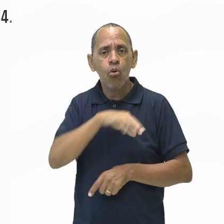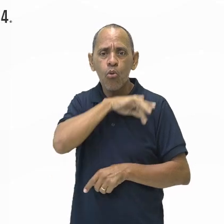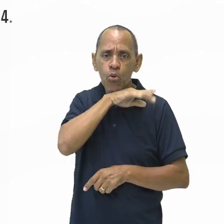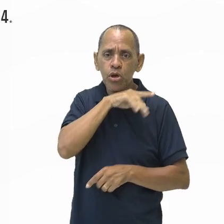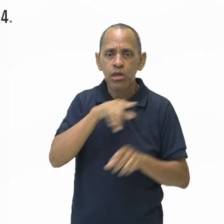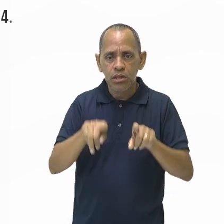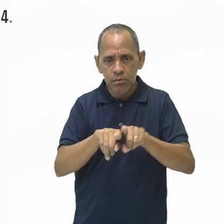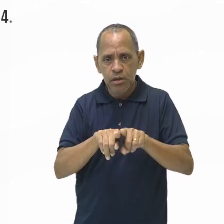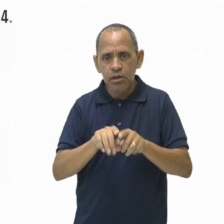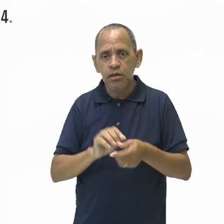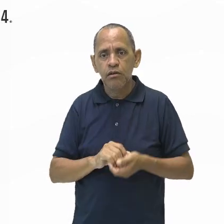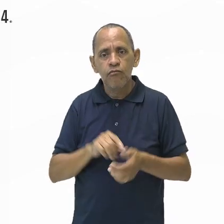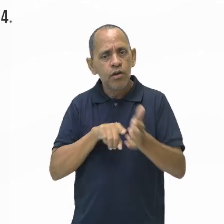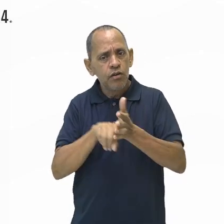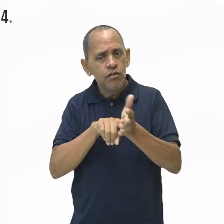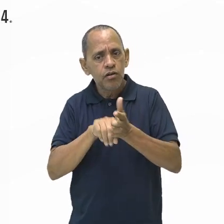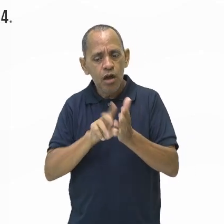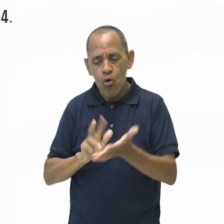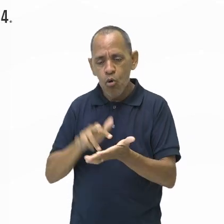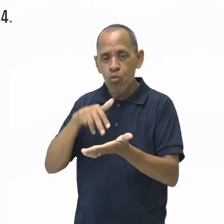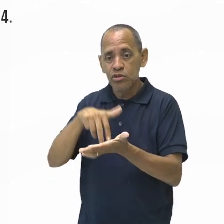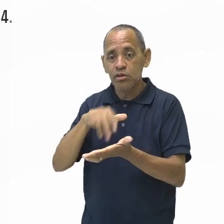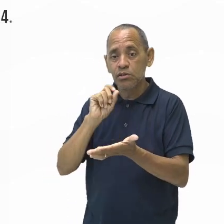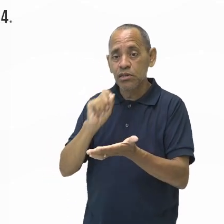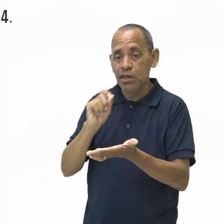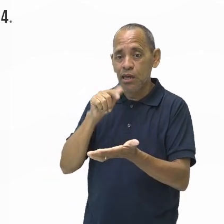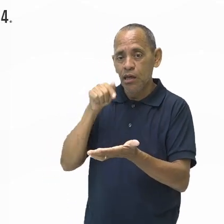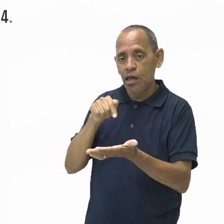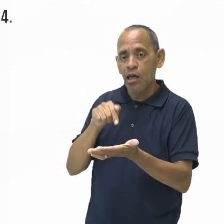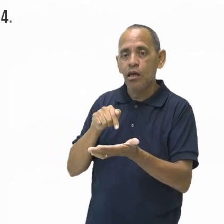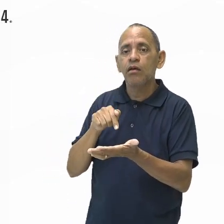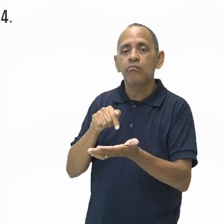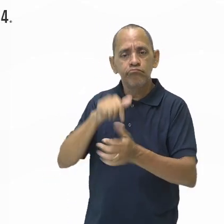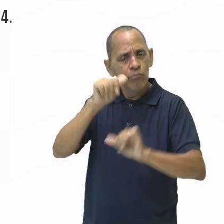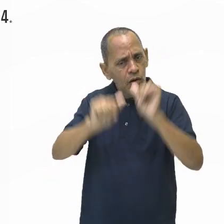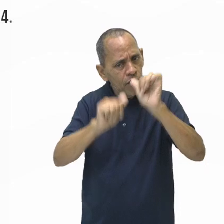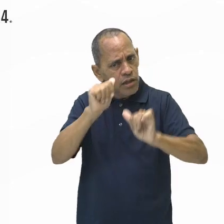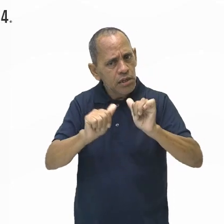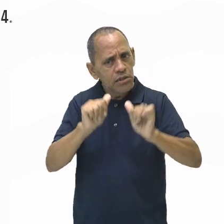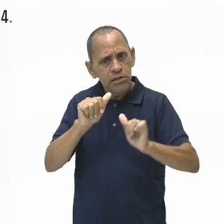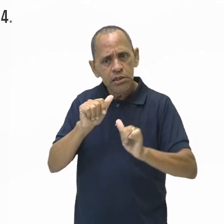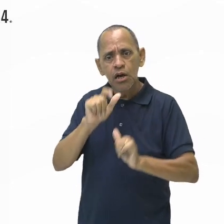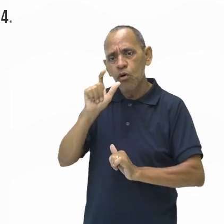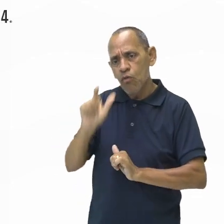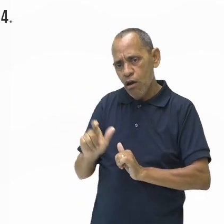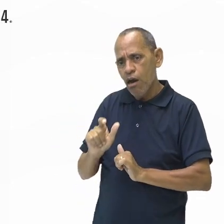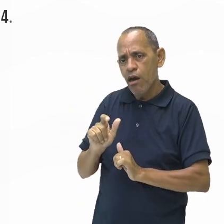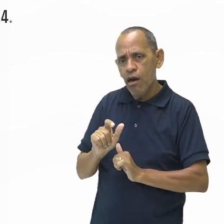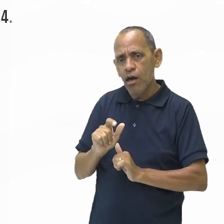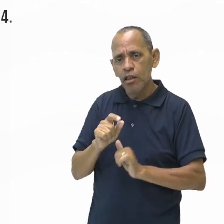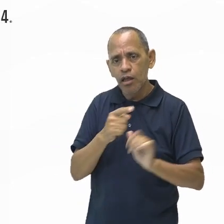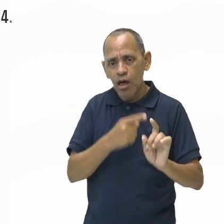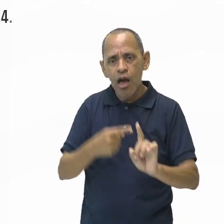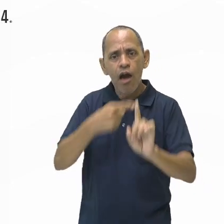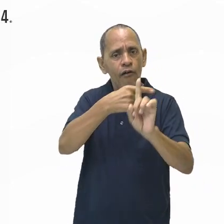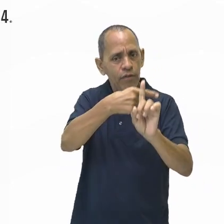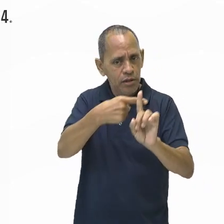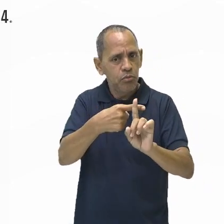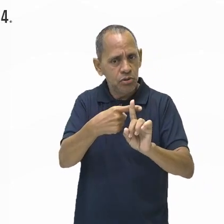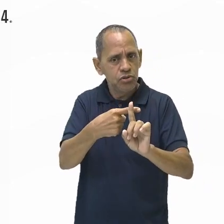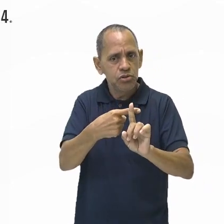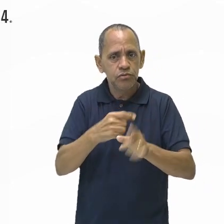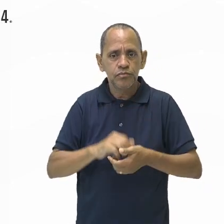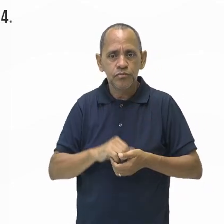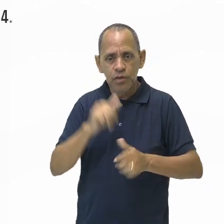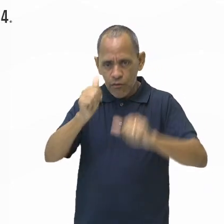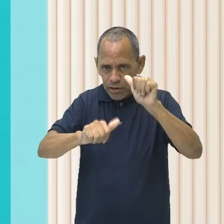acabou de verificar ali um posicionamento, uma avaliação, e ela faz algo positivo. Certo, gente?